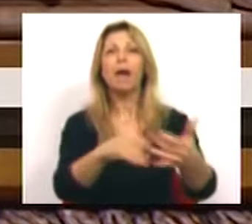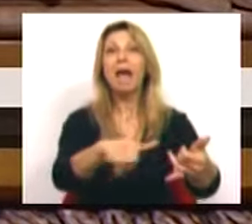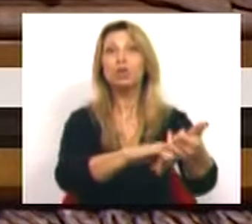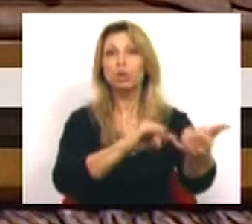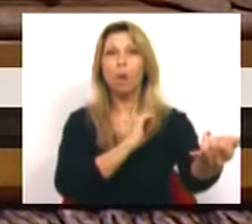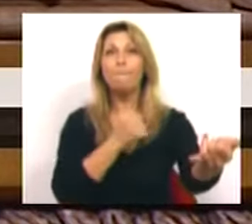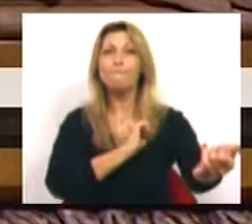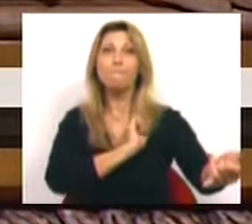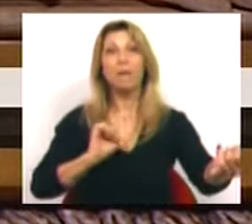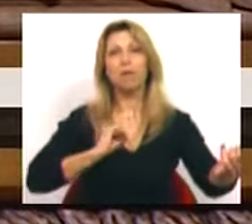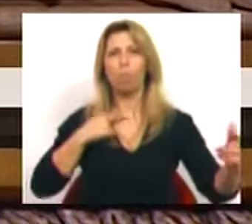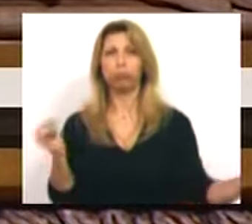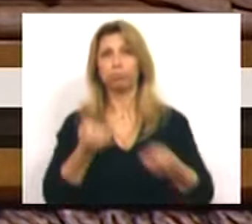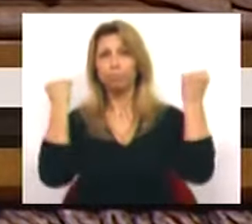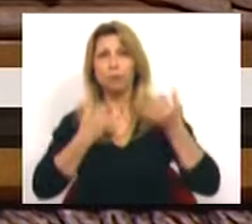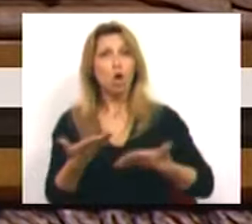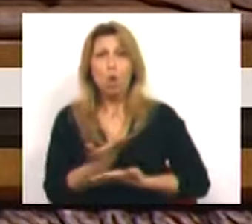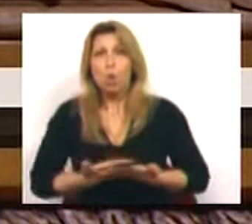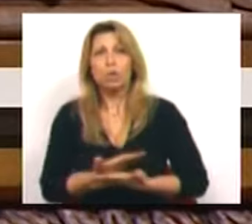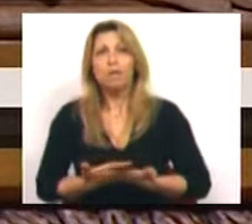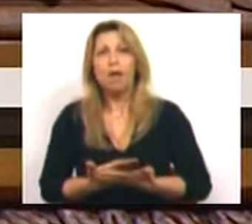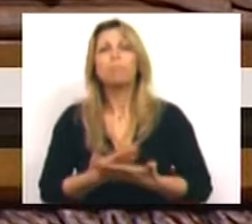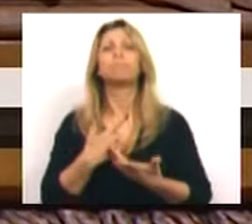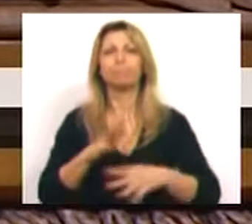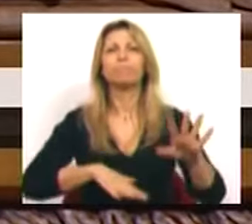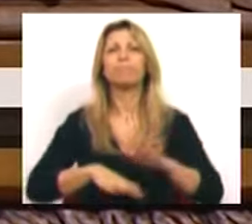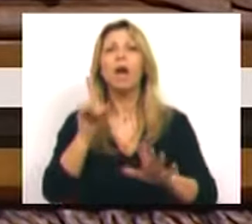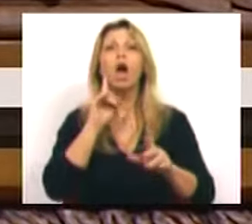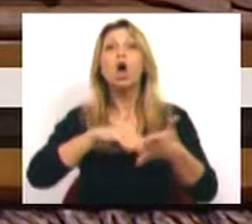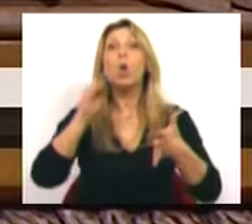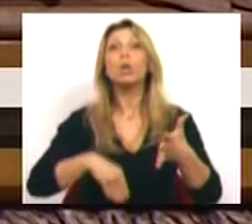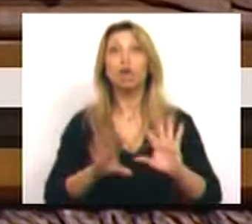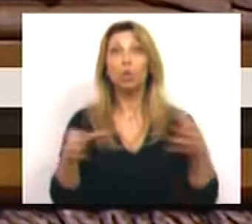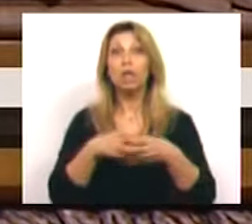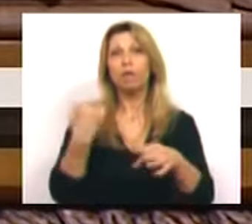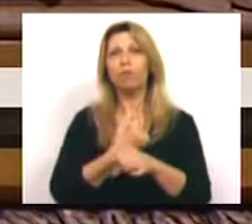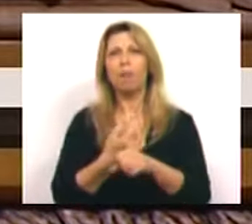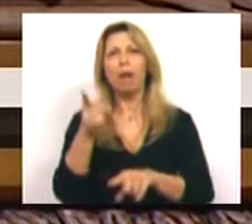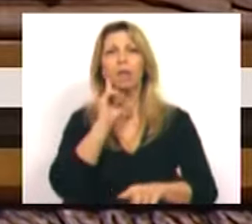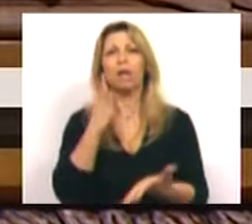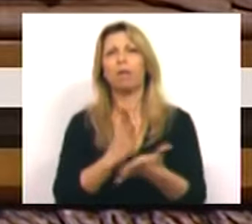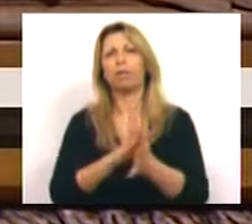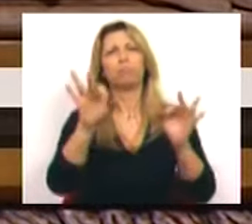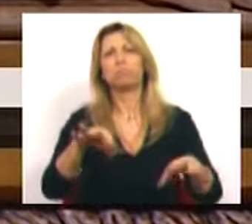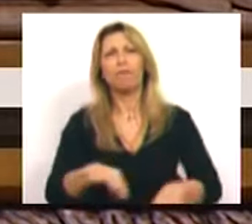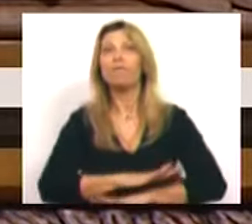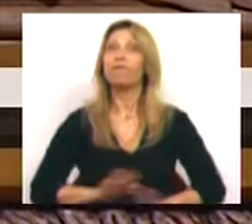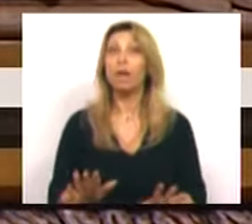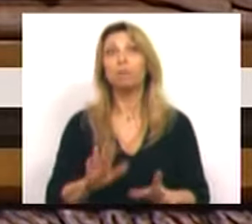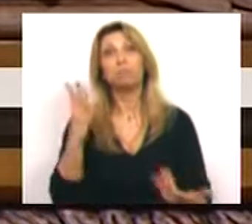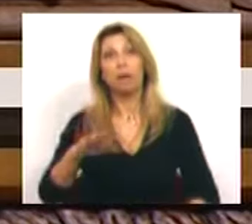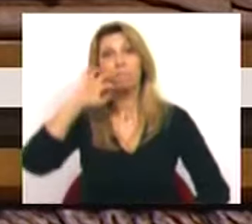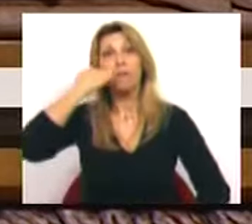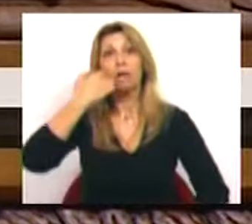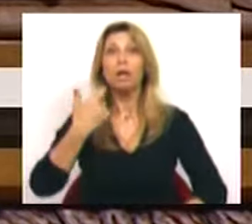de, recusando-se a negociar, fazerem caducar os contratos coletivos de trabalho para pôr em causa os direitos que estes